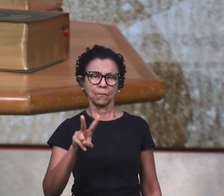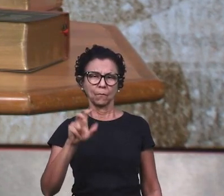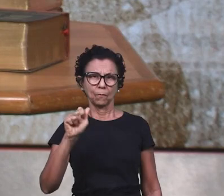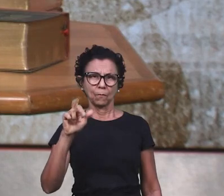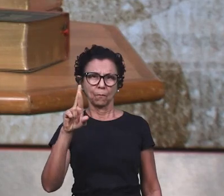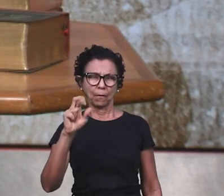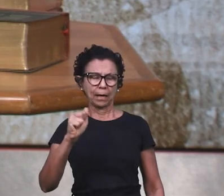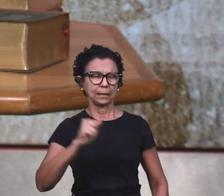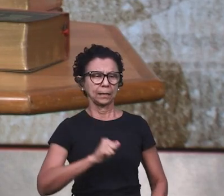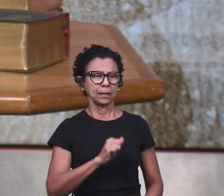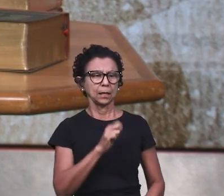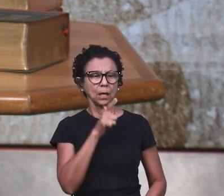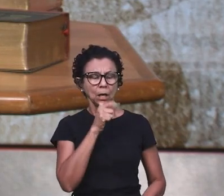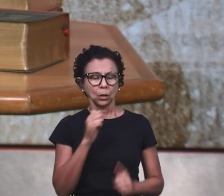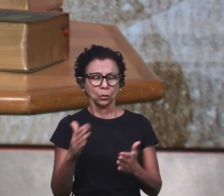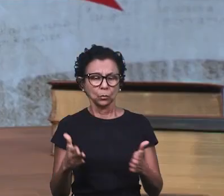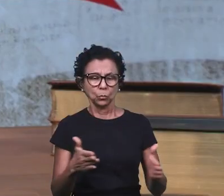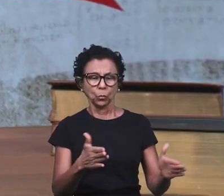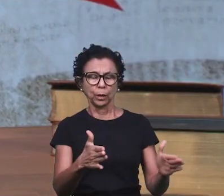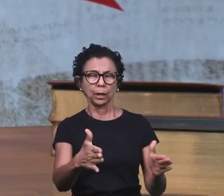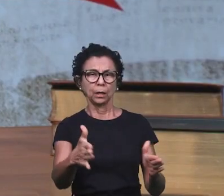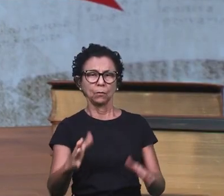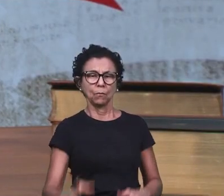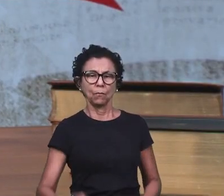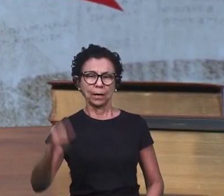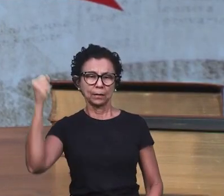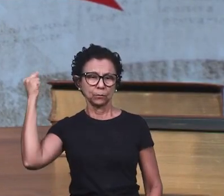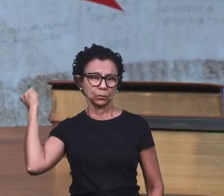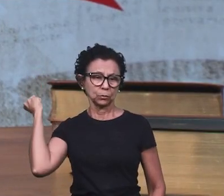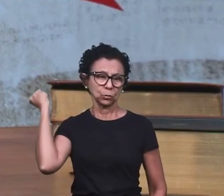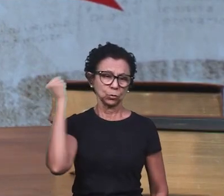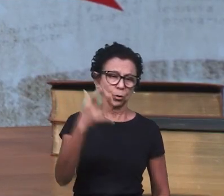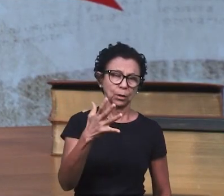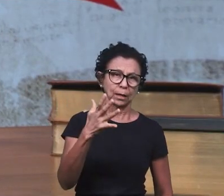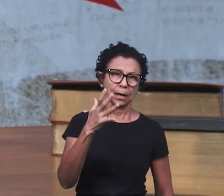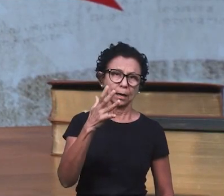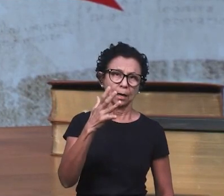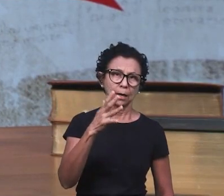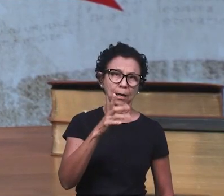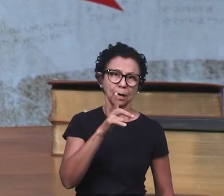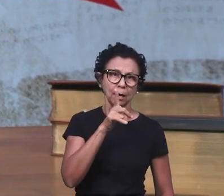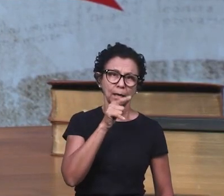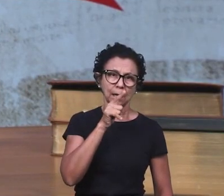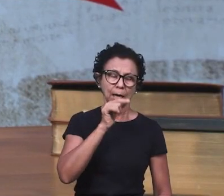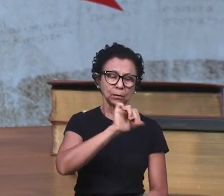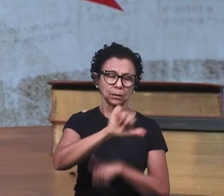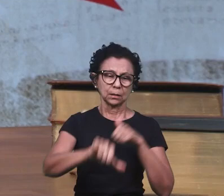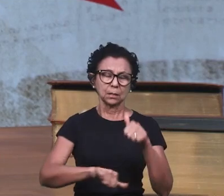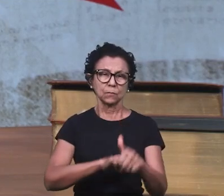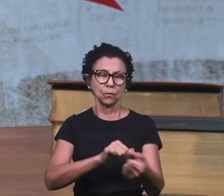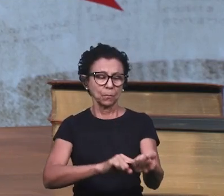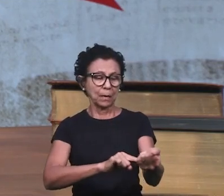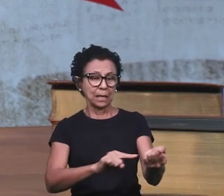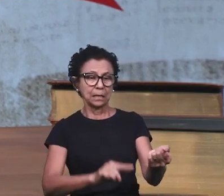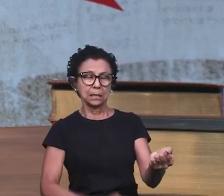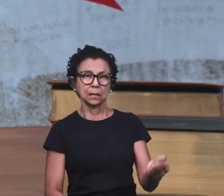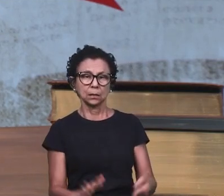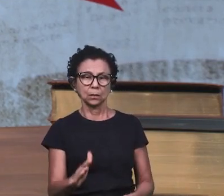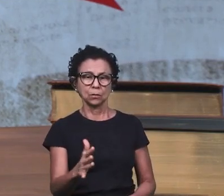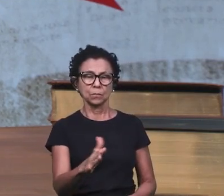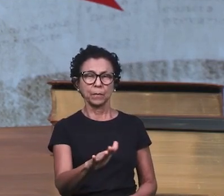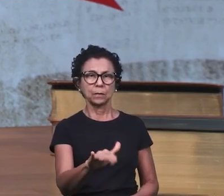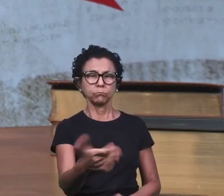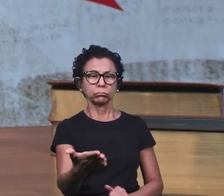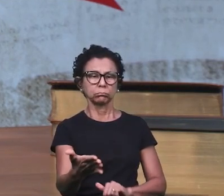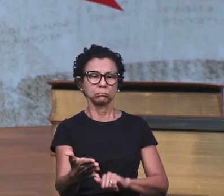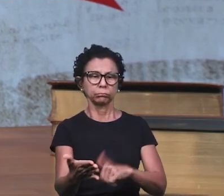estão no rio e tornar-se-ão em sangue. E os peixes que estão no rio morrerão,